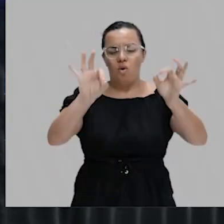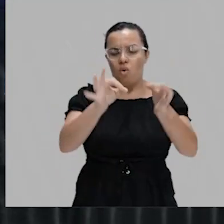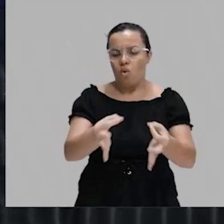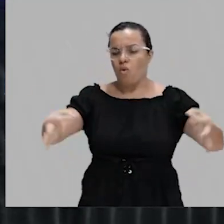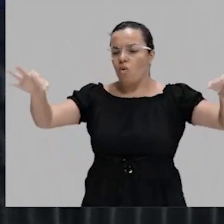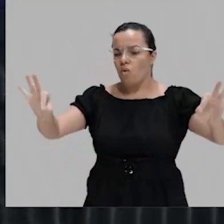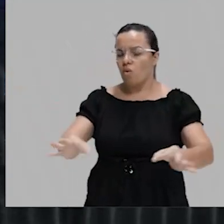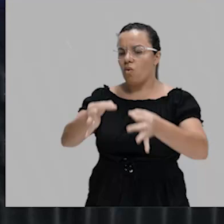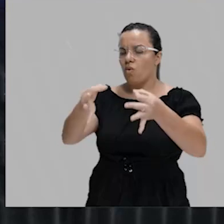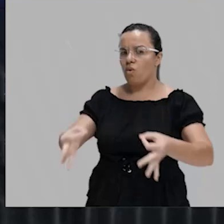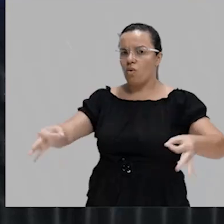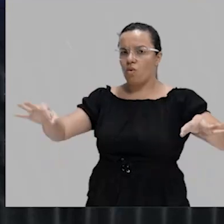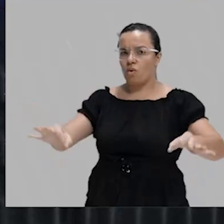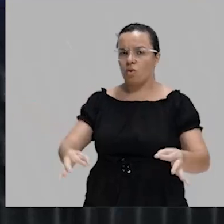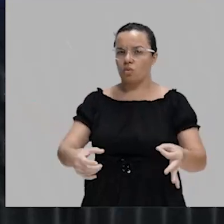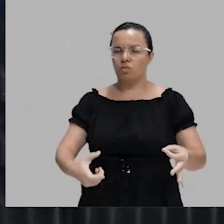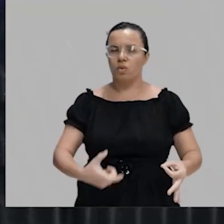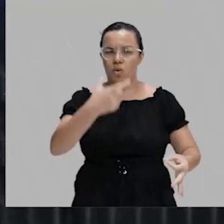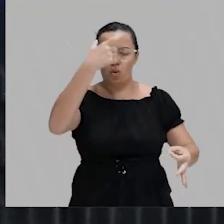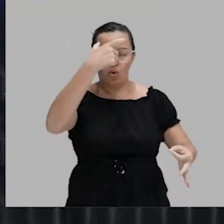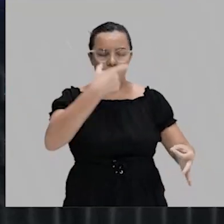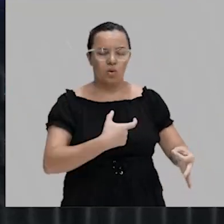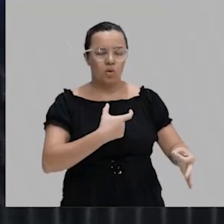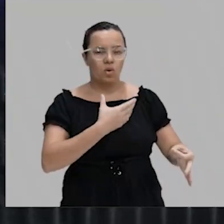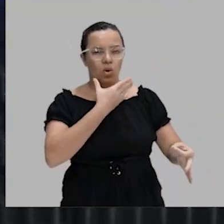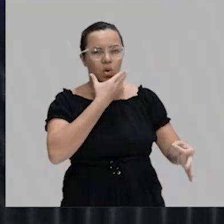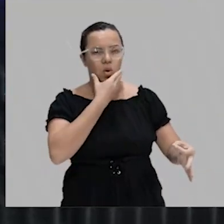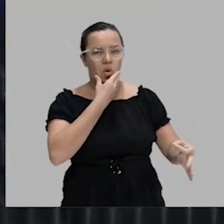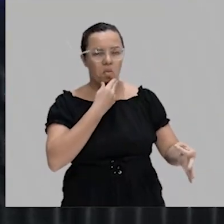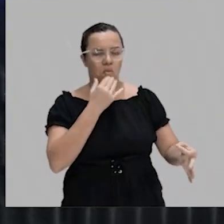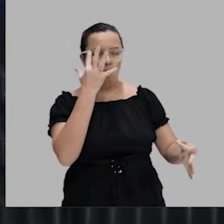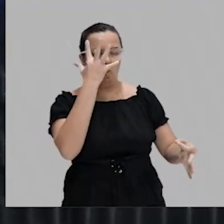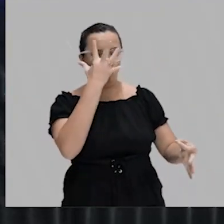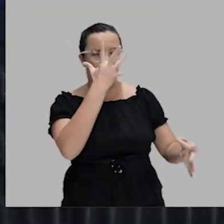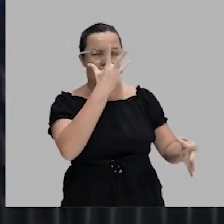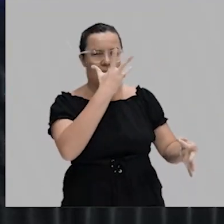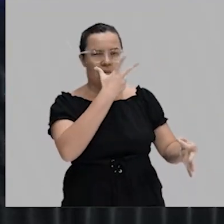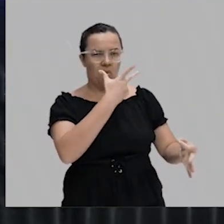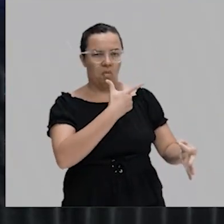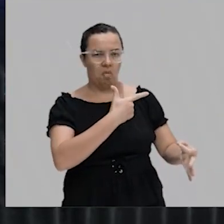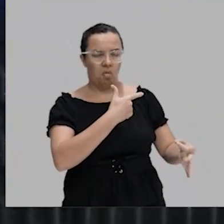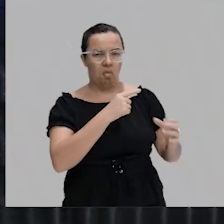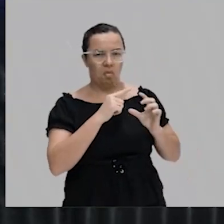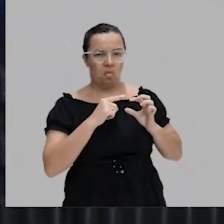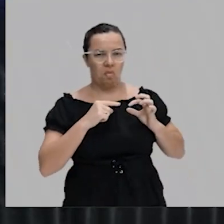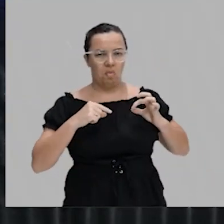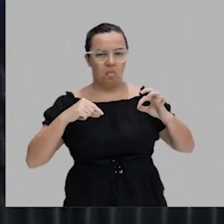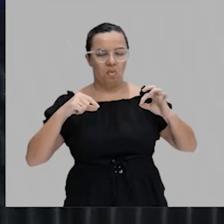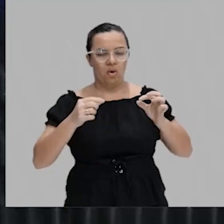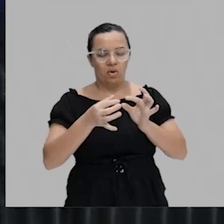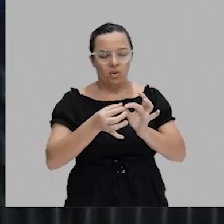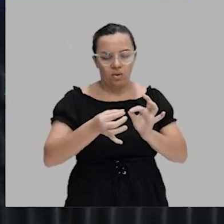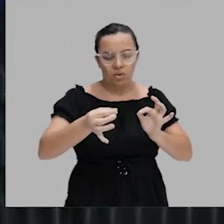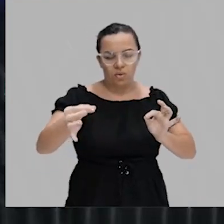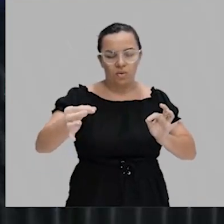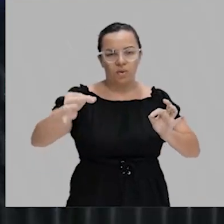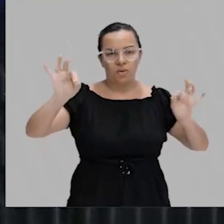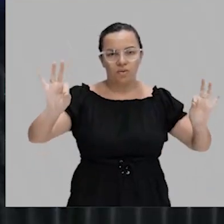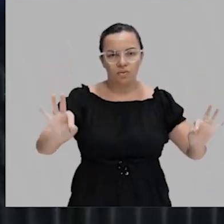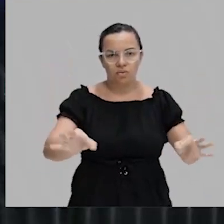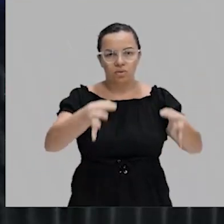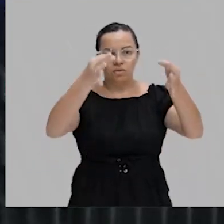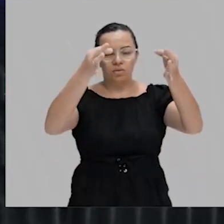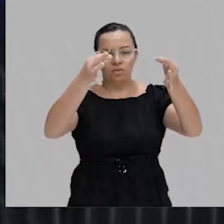orquestra? Fica lá aquele cara lá na frente, todo bonitão, com uma batuta na mão, fazendo assim, ó. Tan, tan,